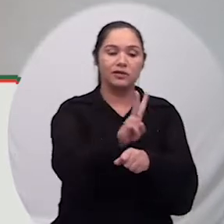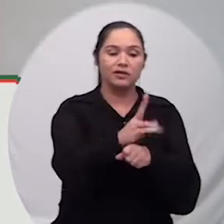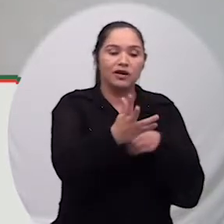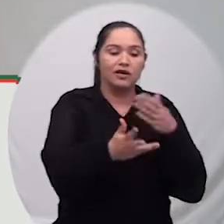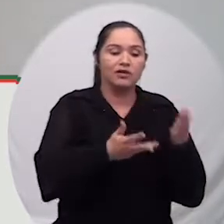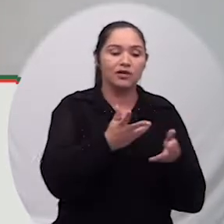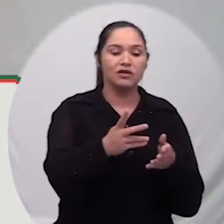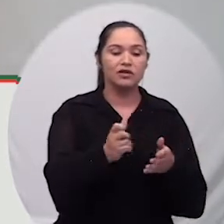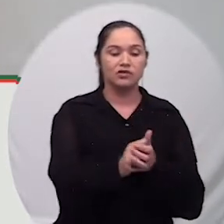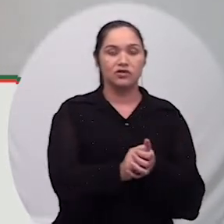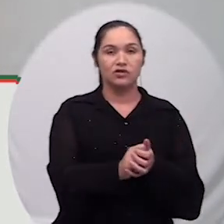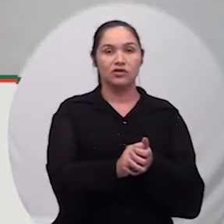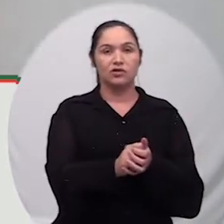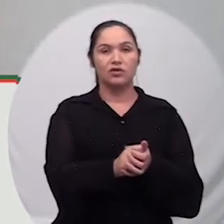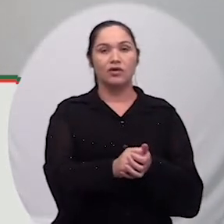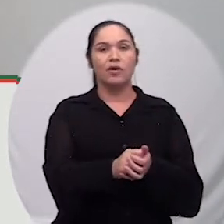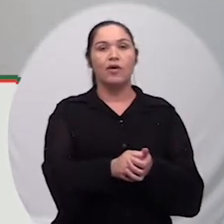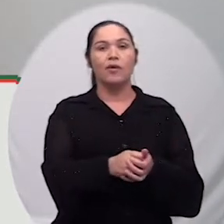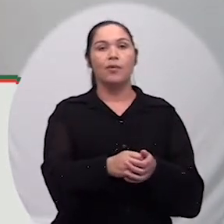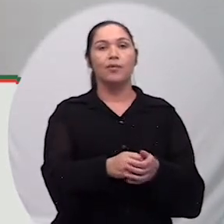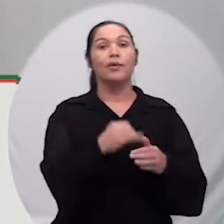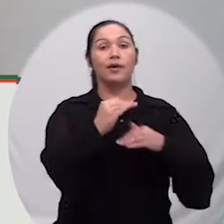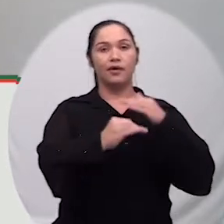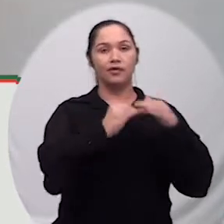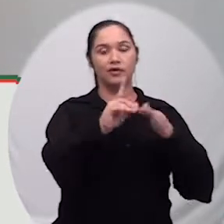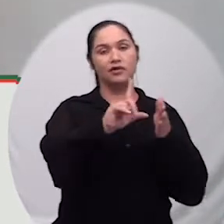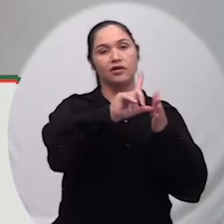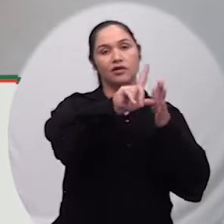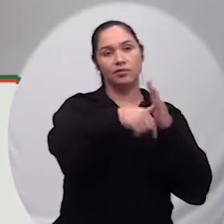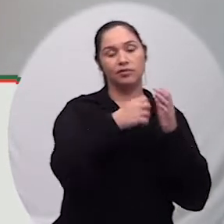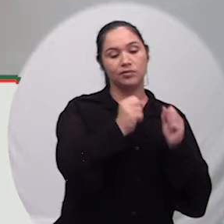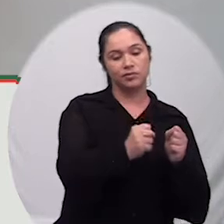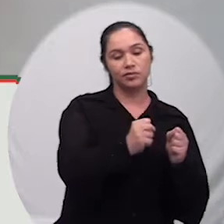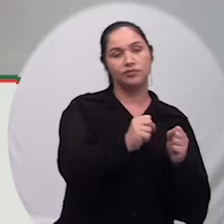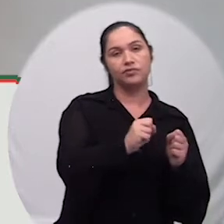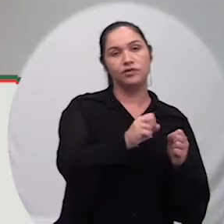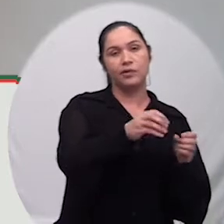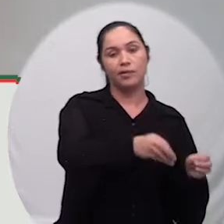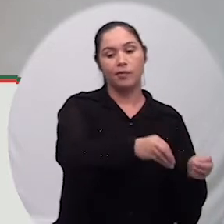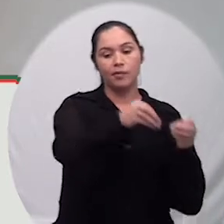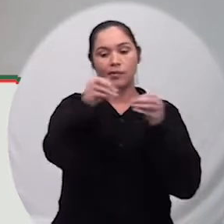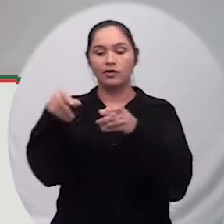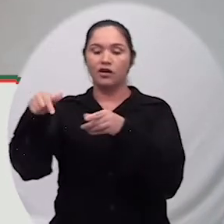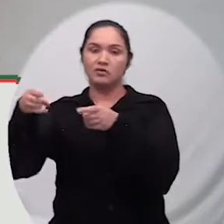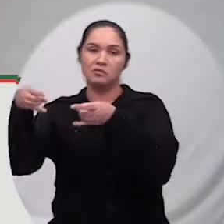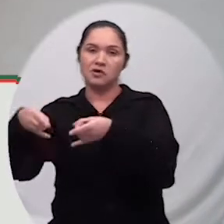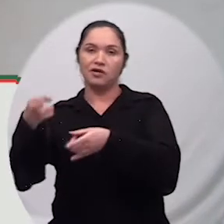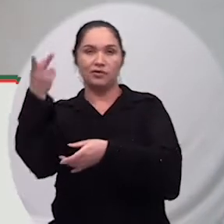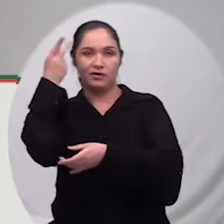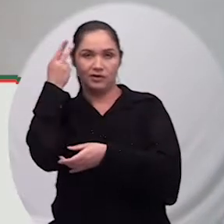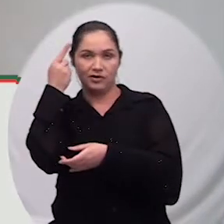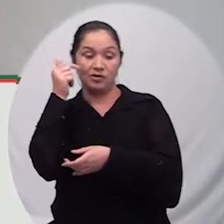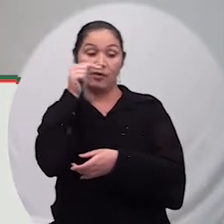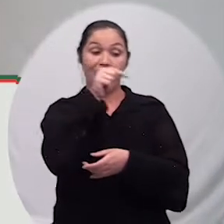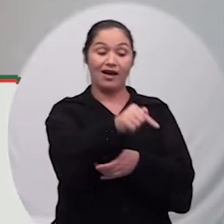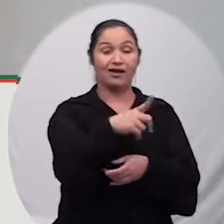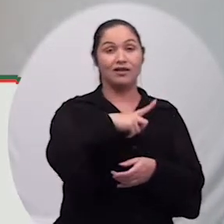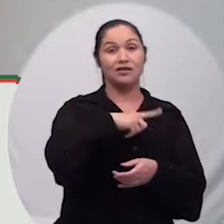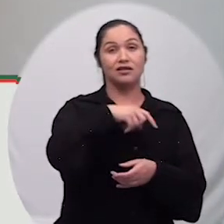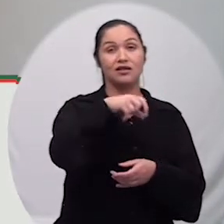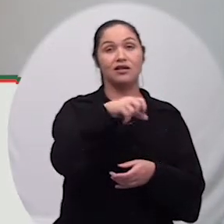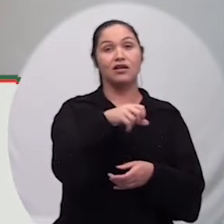a independência respiratória. E esse leito da UTI neonatal conta com incubadoras,